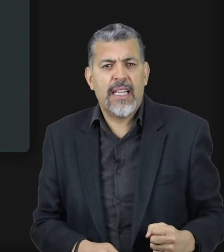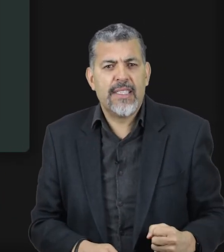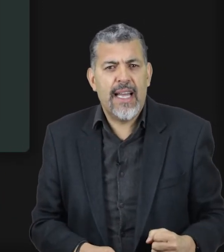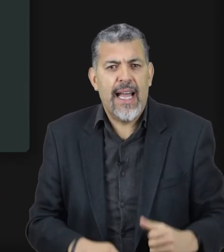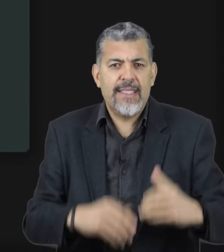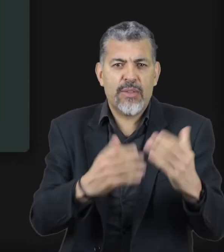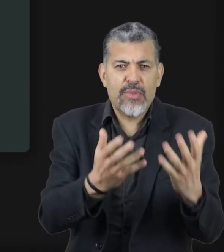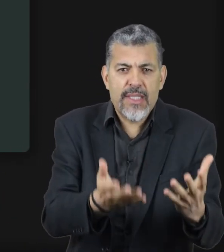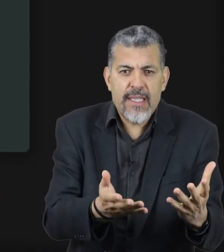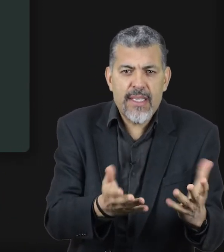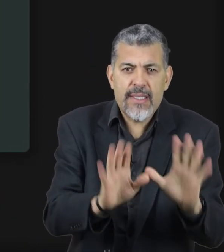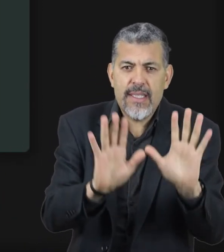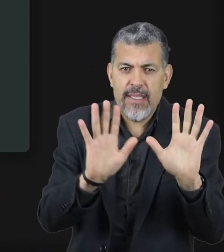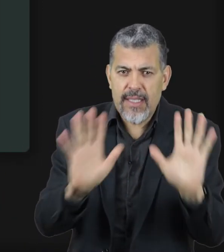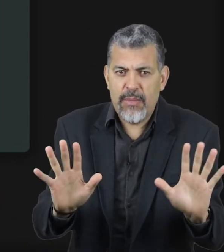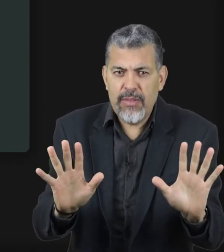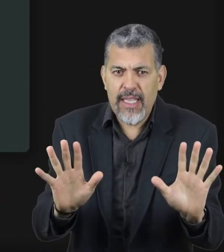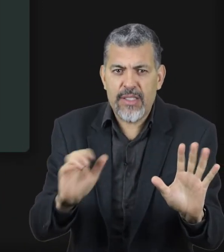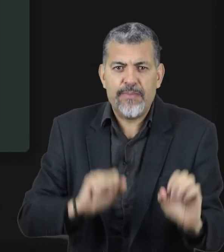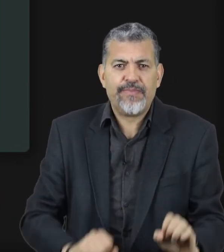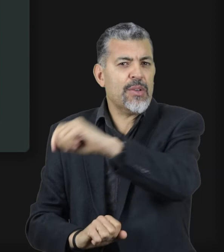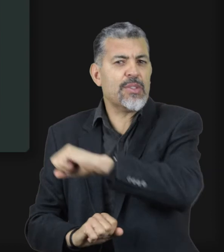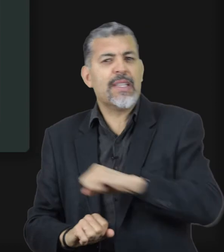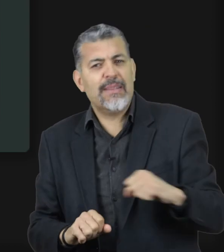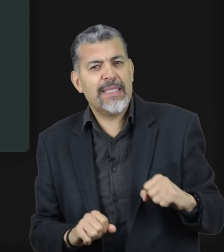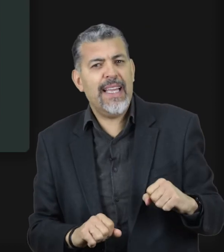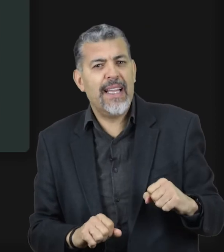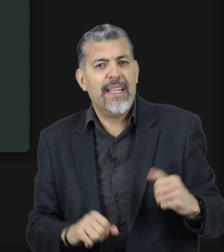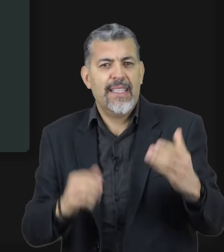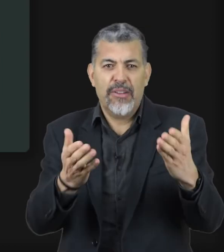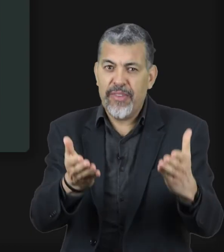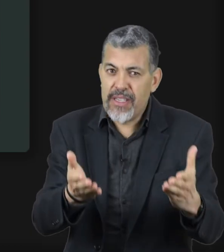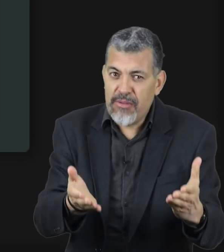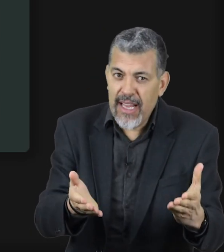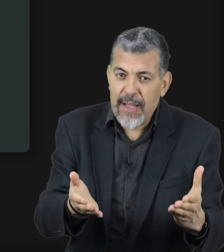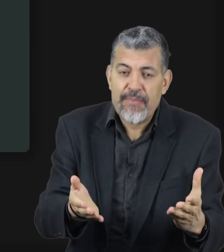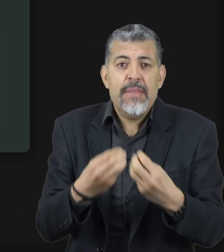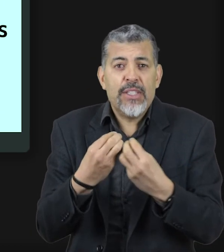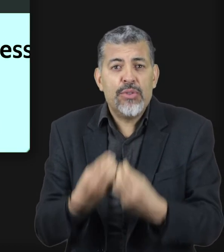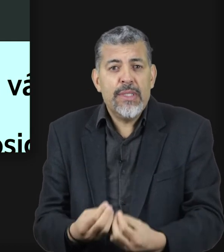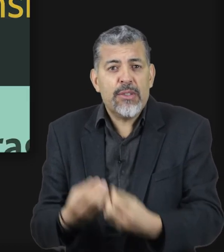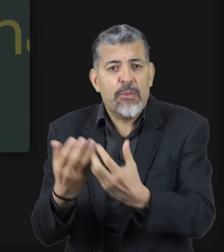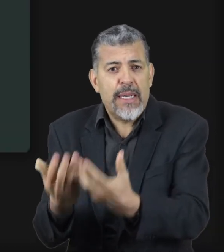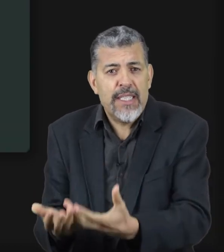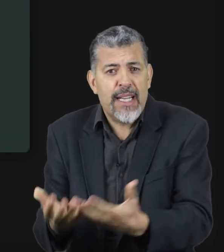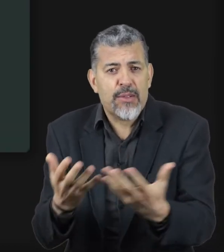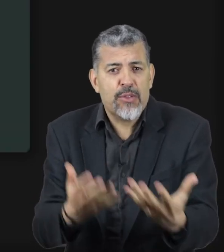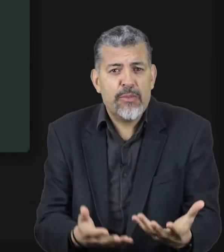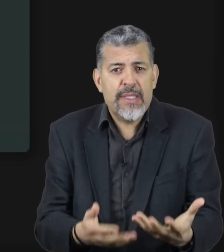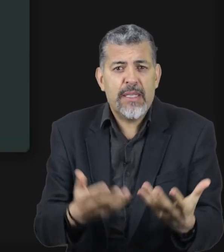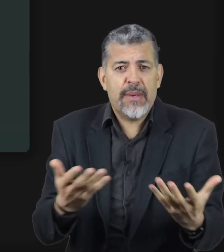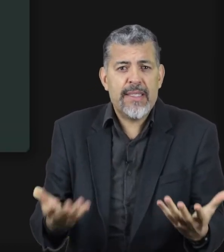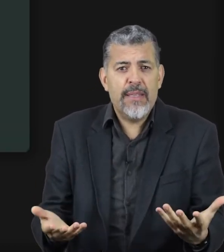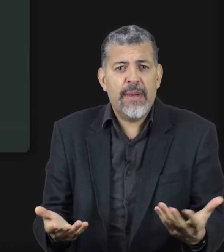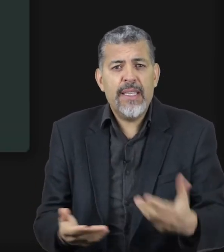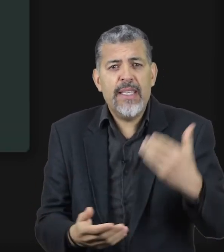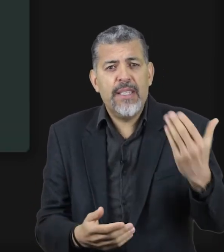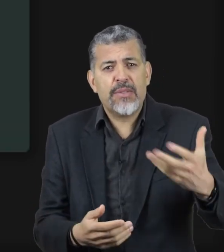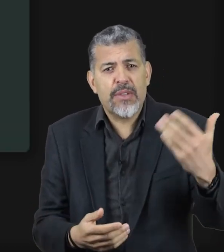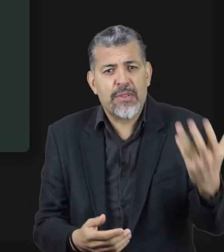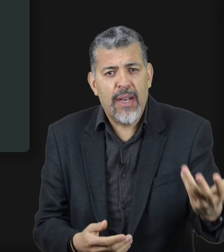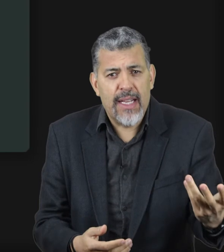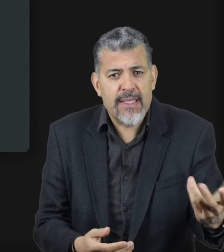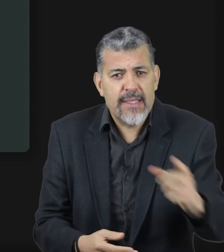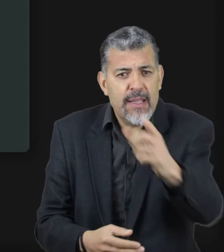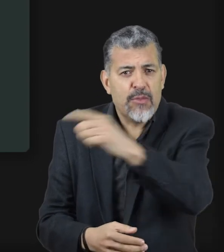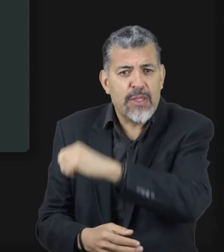hora de analisar as circunstâncias e ser previdente. Gostou dessa matéria? Não fique com ela. Me ajude a compartilhar nos grupos em que participa e entre